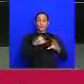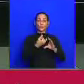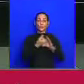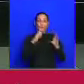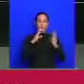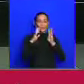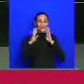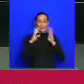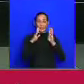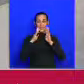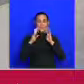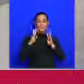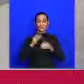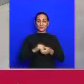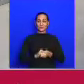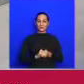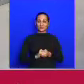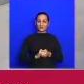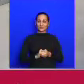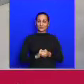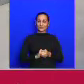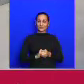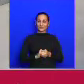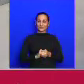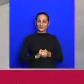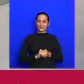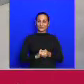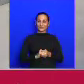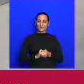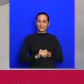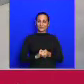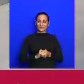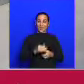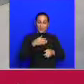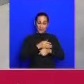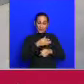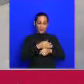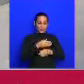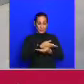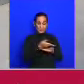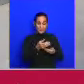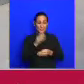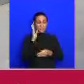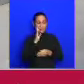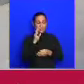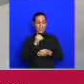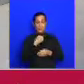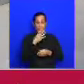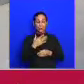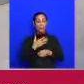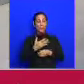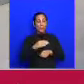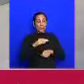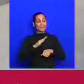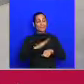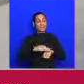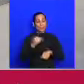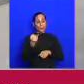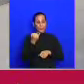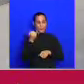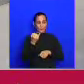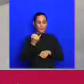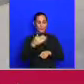e no Facebook. Engajamento de vocês tem sido sensacional, viu? Importante demais a participação de vocês no chat.